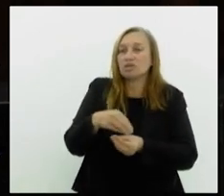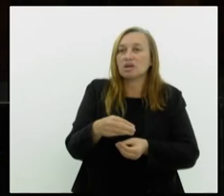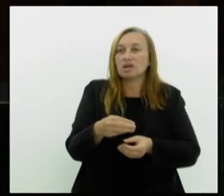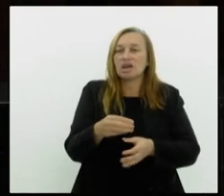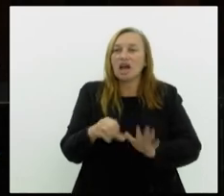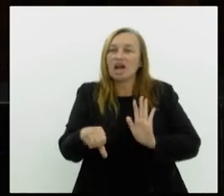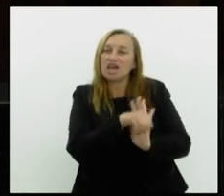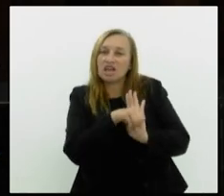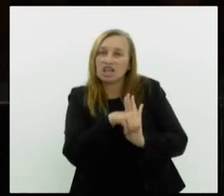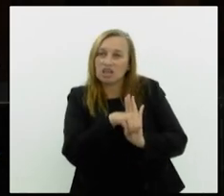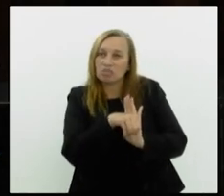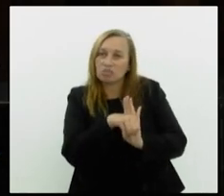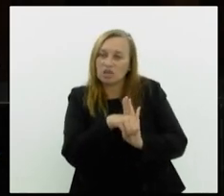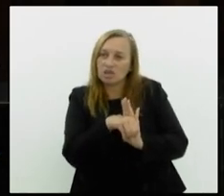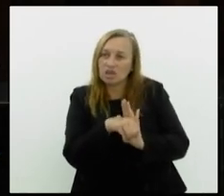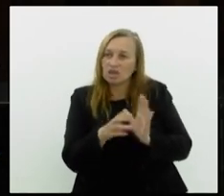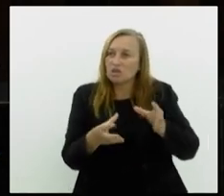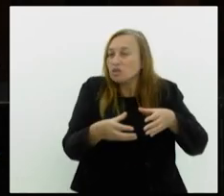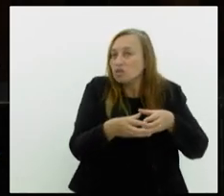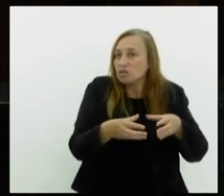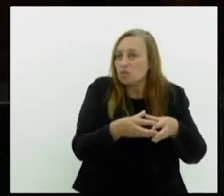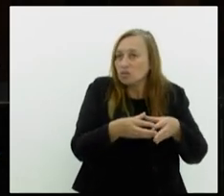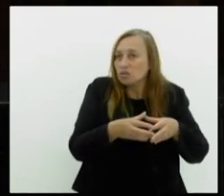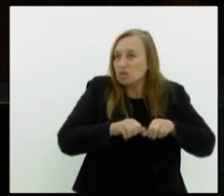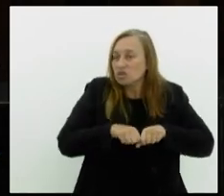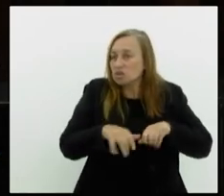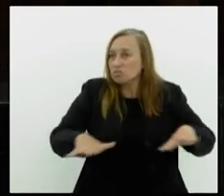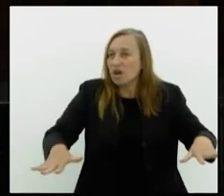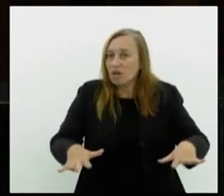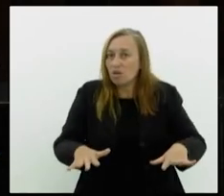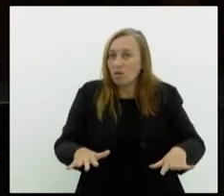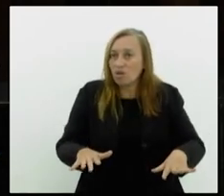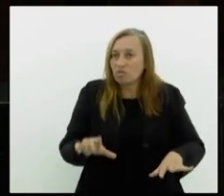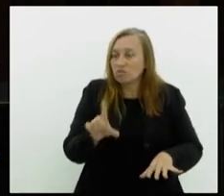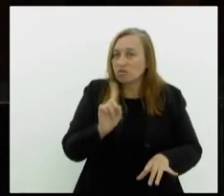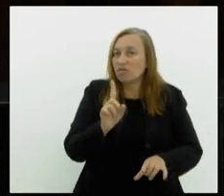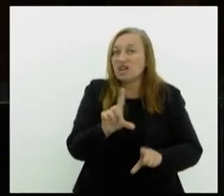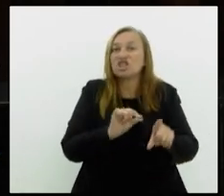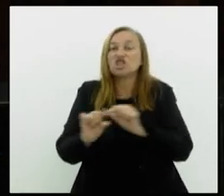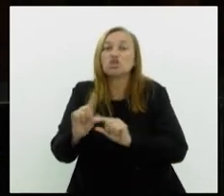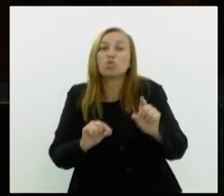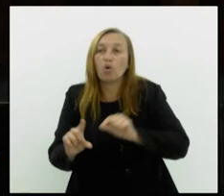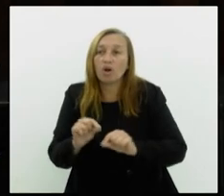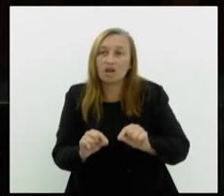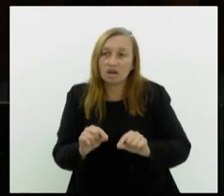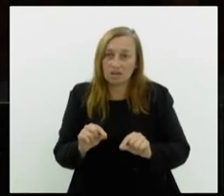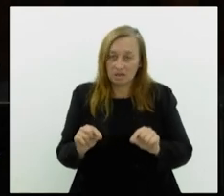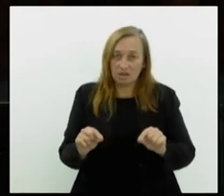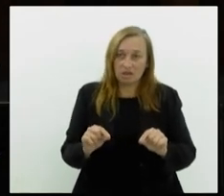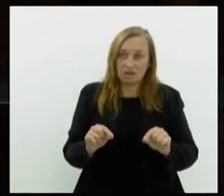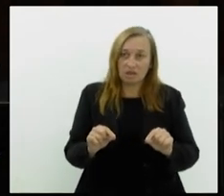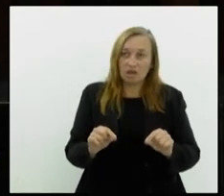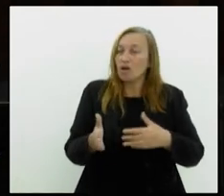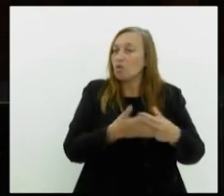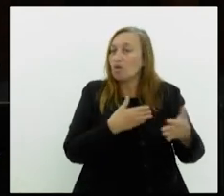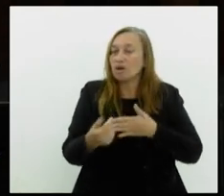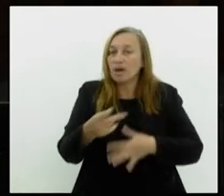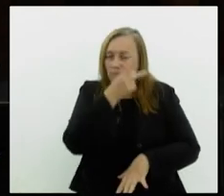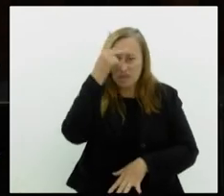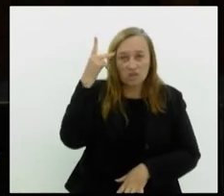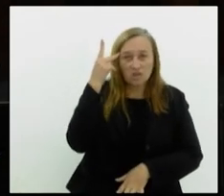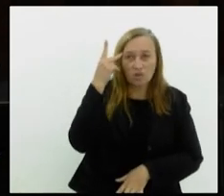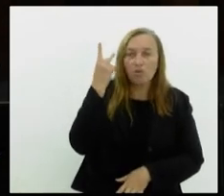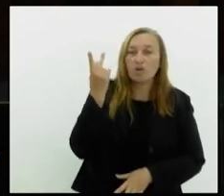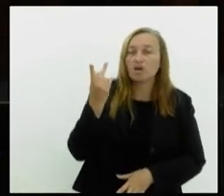qualquer distinção. O crime organizado no Rio de Janeiro faz vítima qualquer classe social que seja, qualquer cor da pele